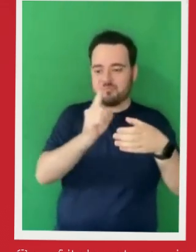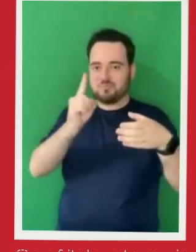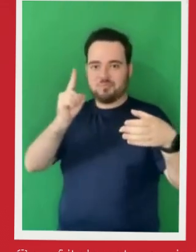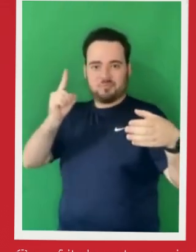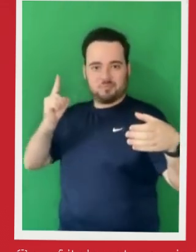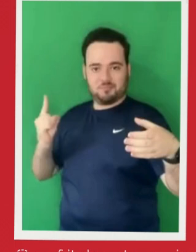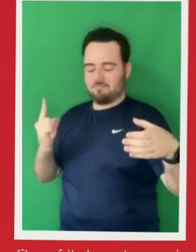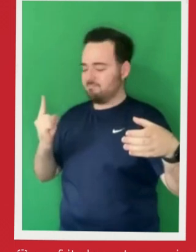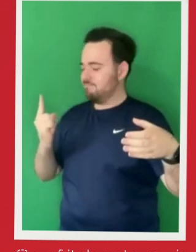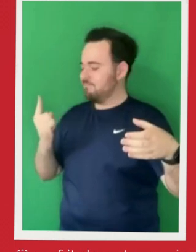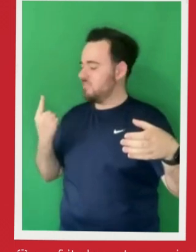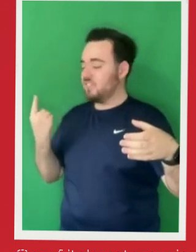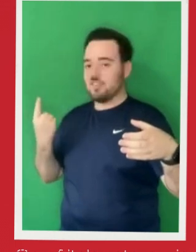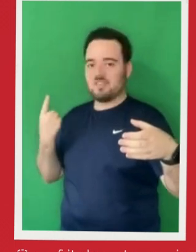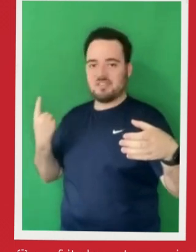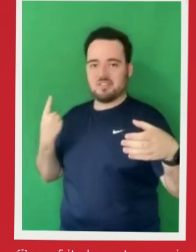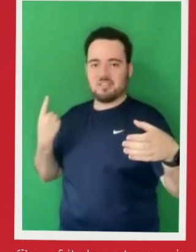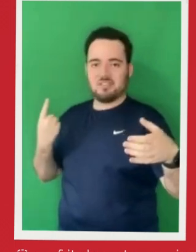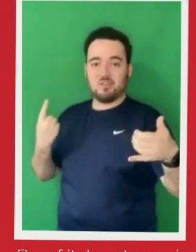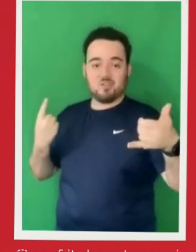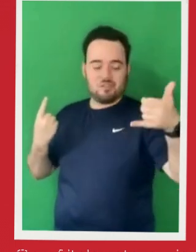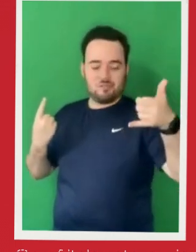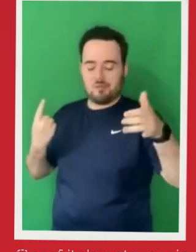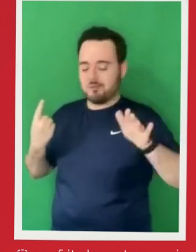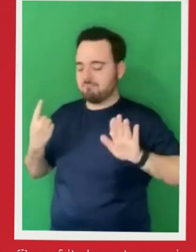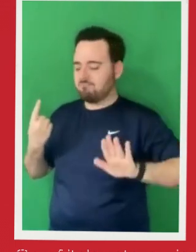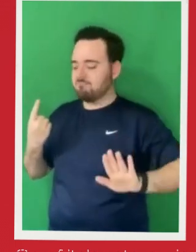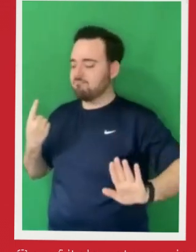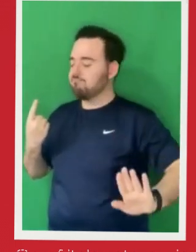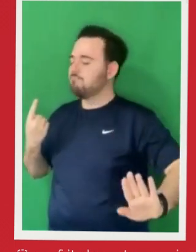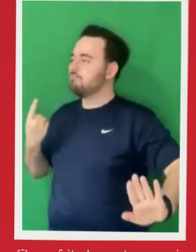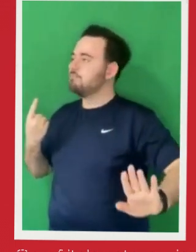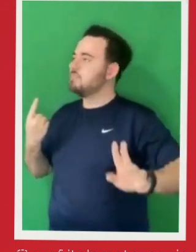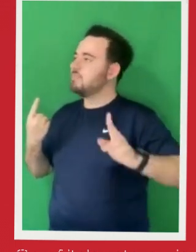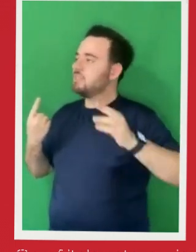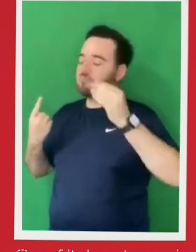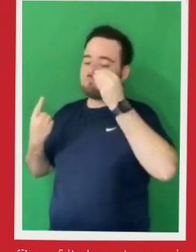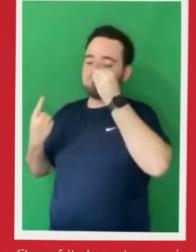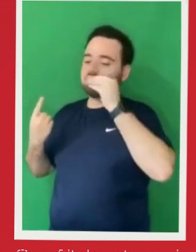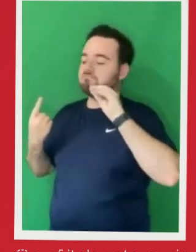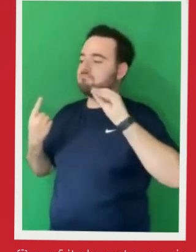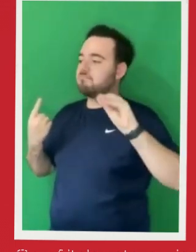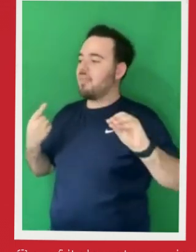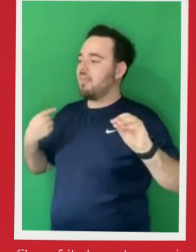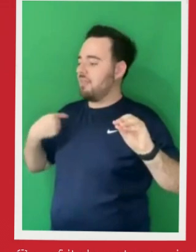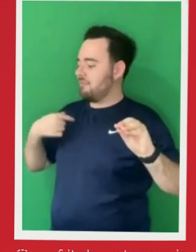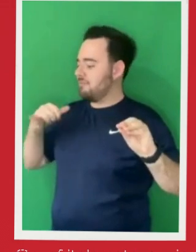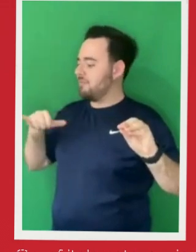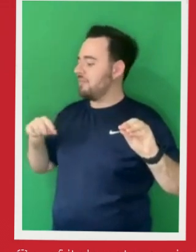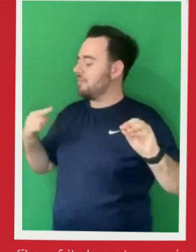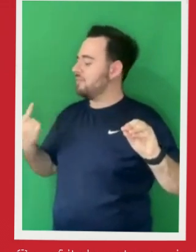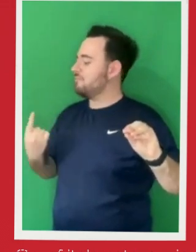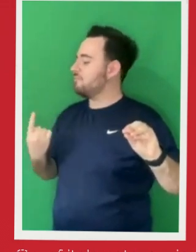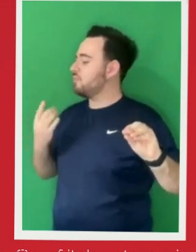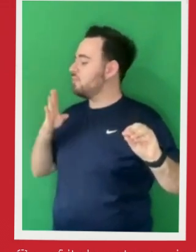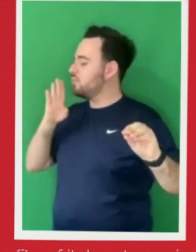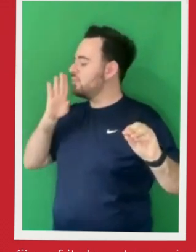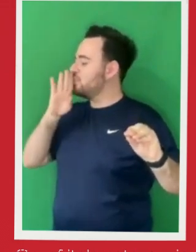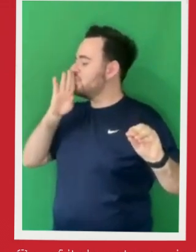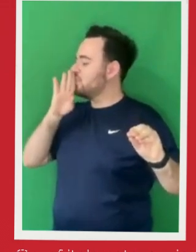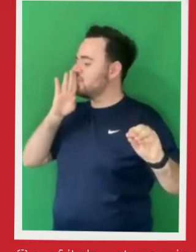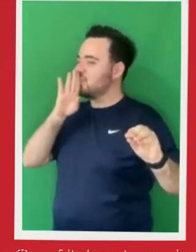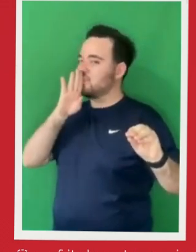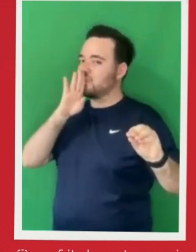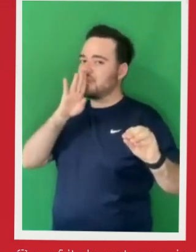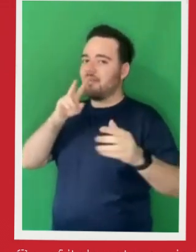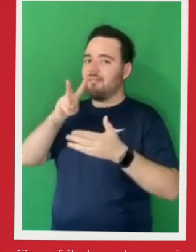social, que é tirar o celular, que é colocá-lo no mudo, que é não olhar para ele e dizer, eu vou ficar aqui em